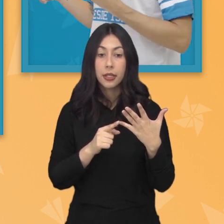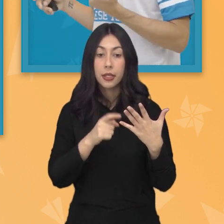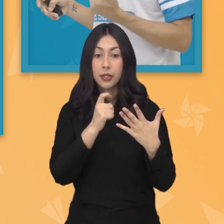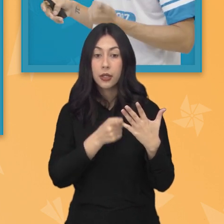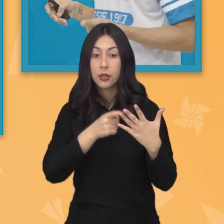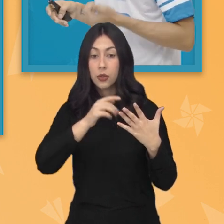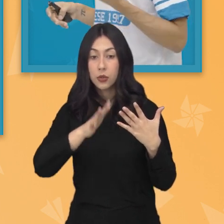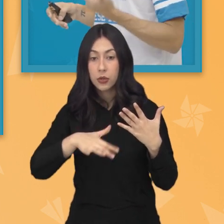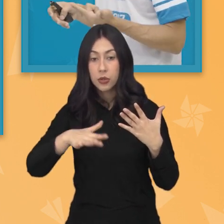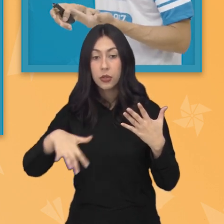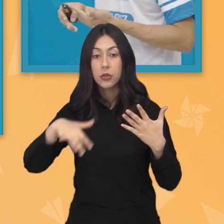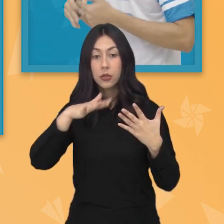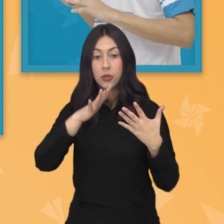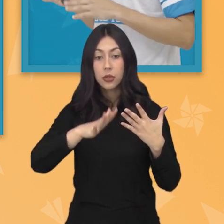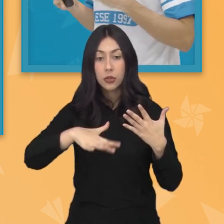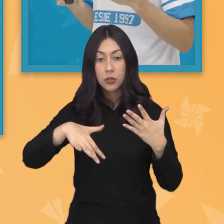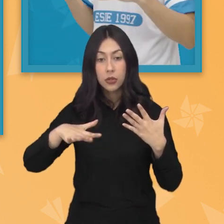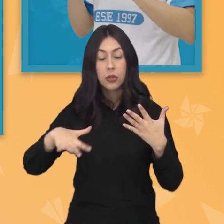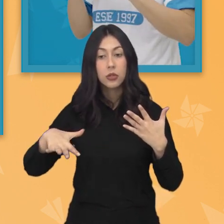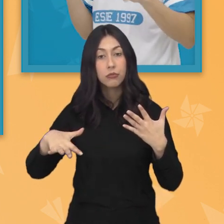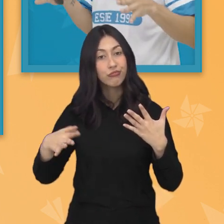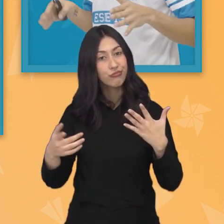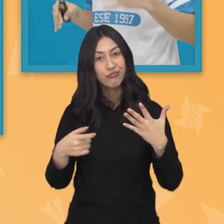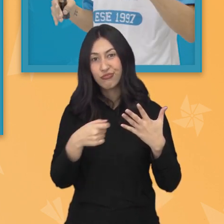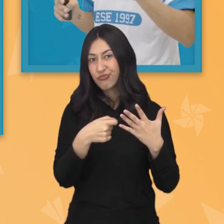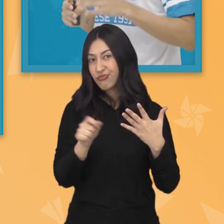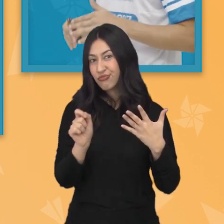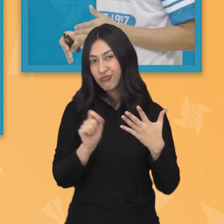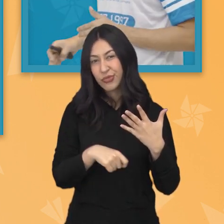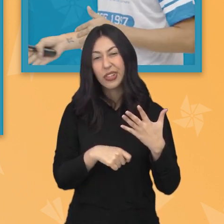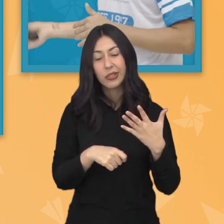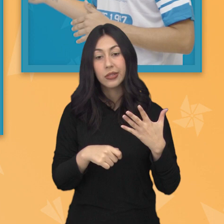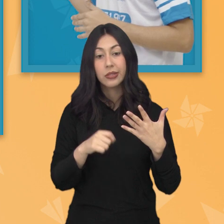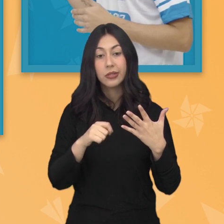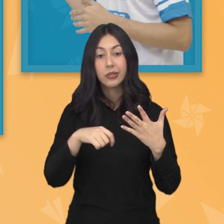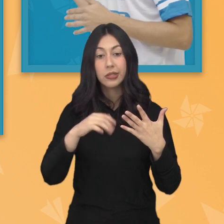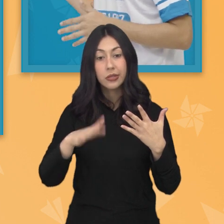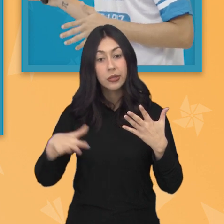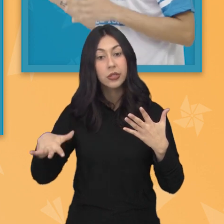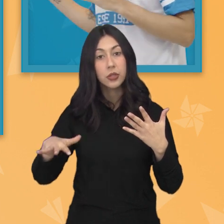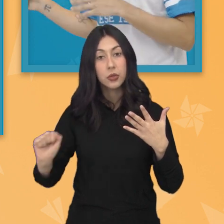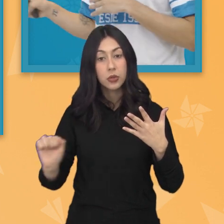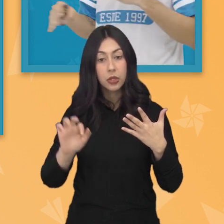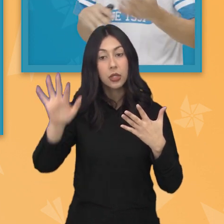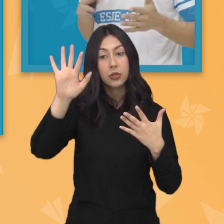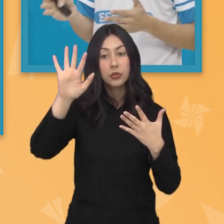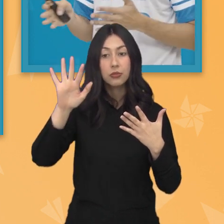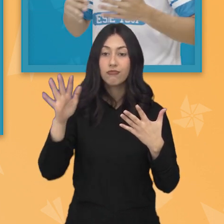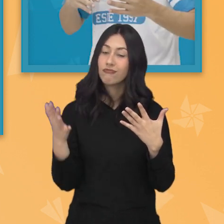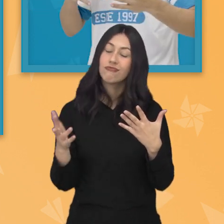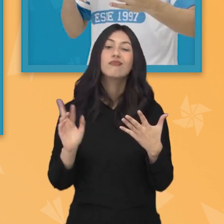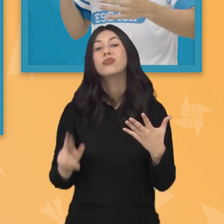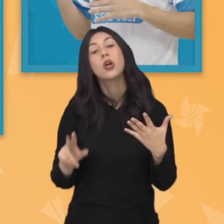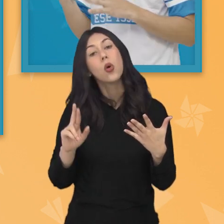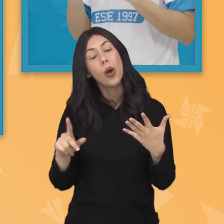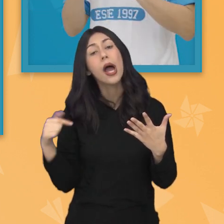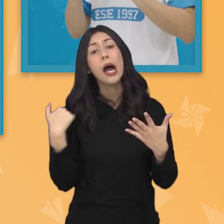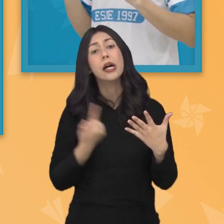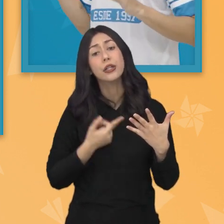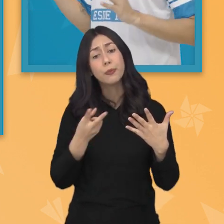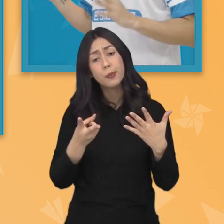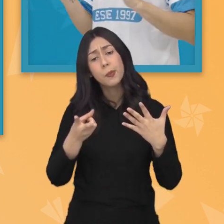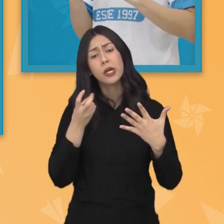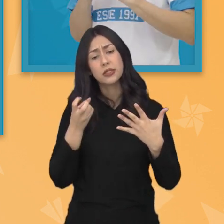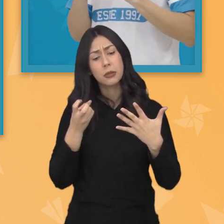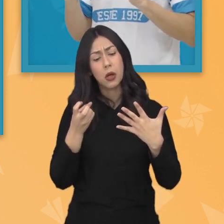E, sólido, líquido, já poderíamos também excluir por aí, mas vamos terminar de ler. Líquido e gasoso. Não, né, pessoal? A gente já viu que em